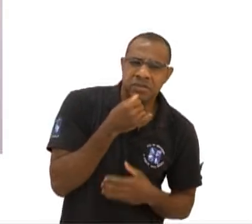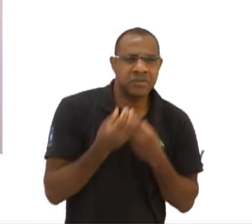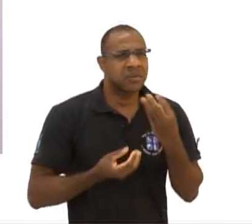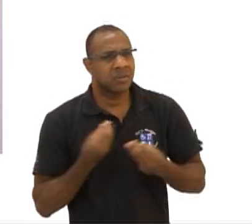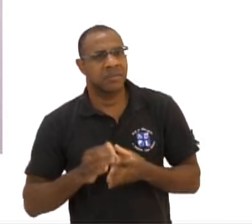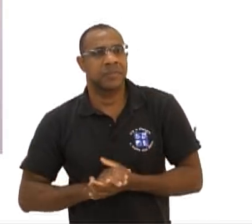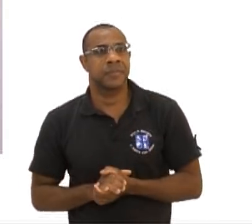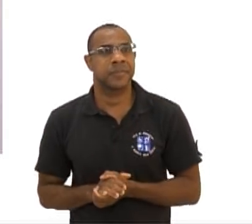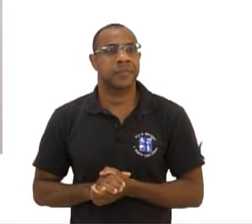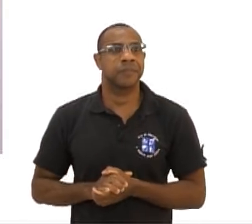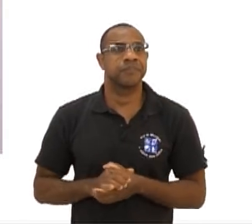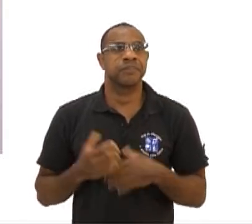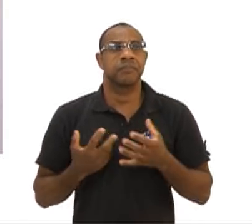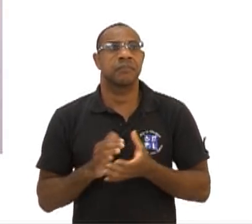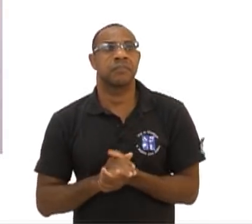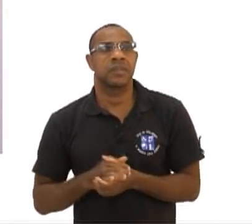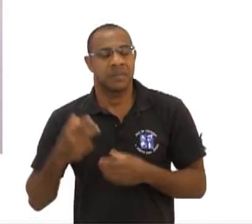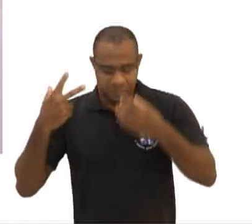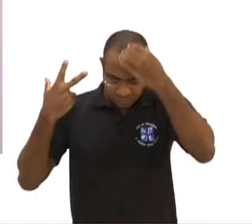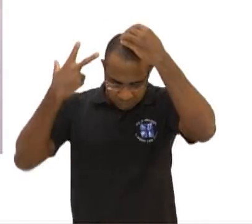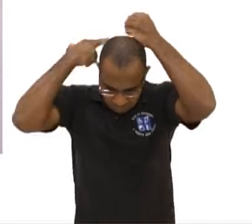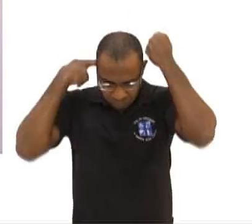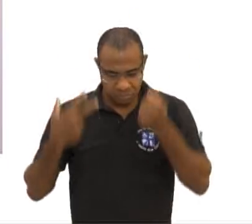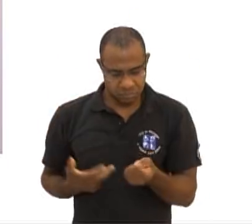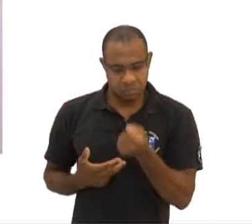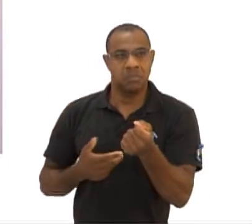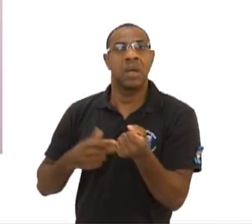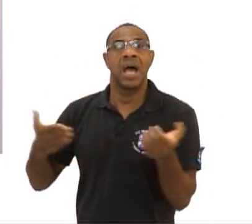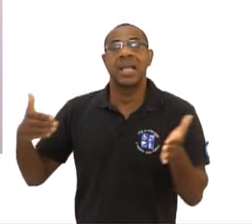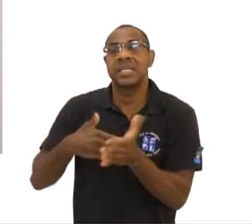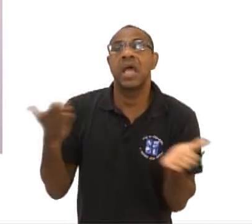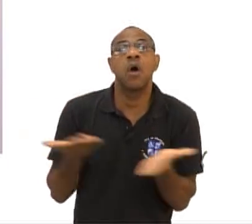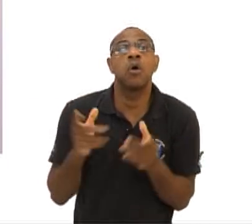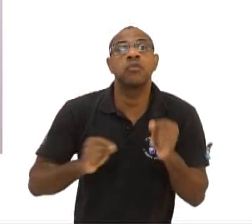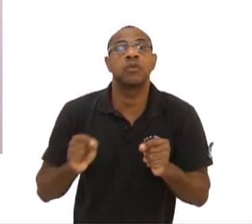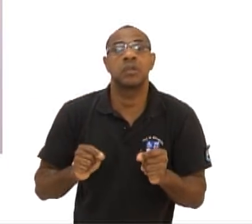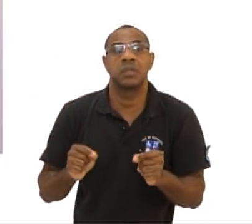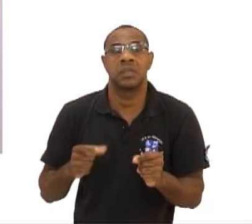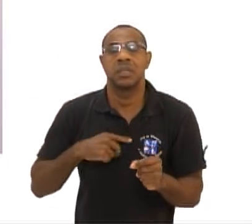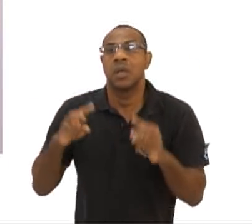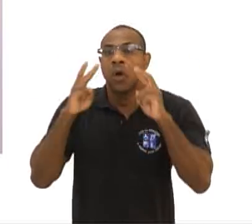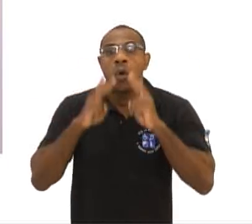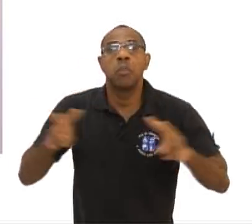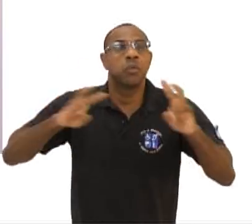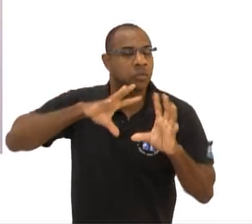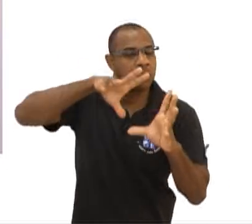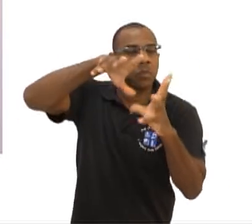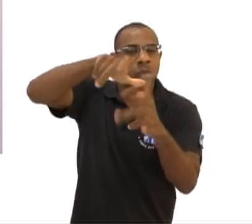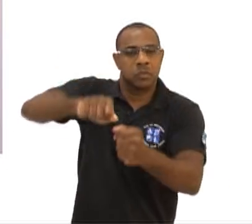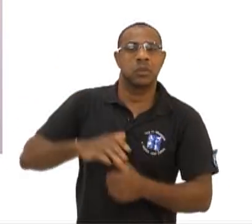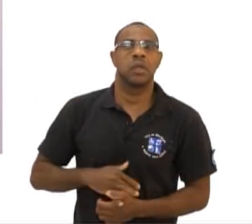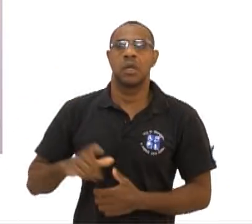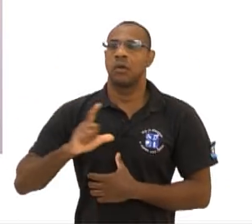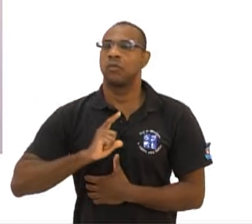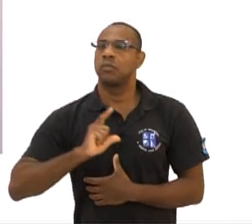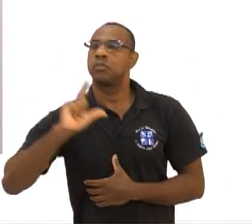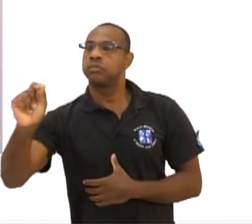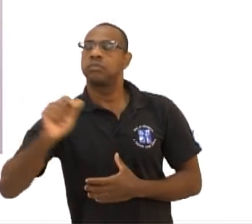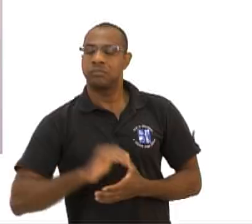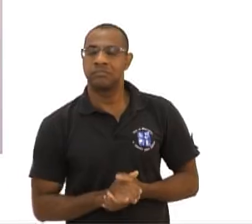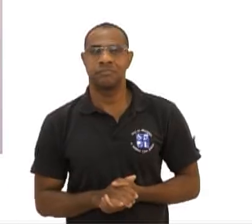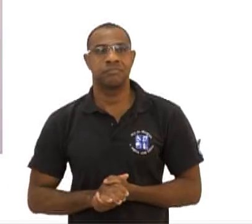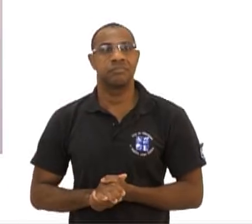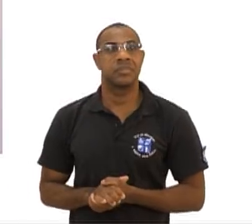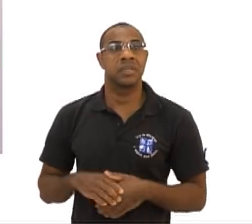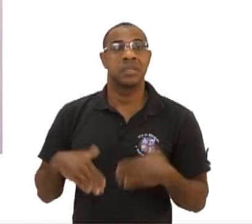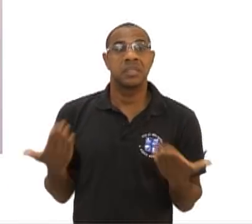morrer. Ele cortou seu longo cabelo negro e disse: até hoje vivi um mundo de ilusões. Vou embora buscar a verdade. E